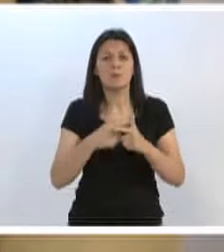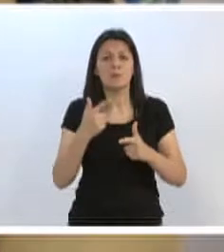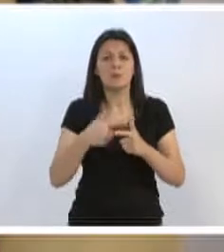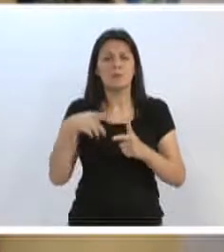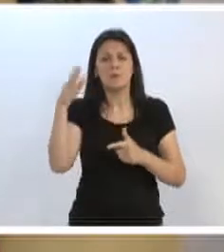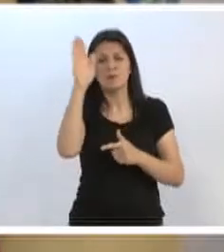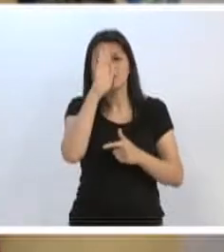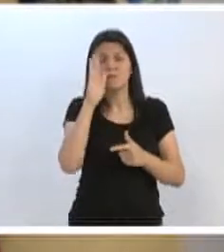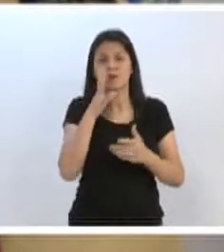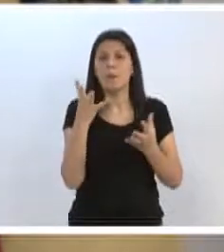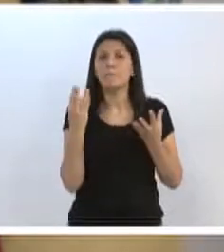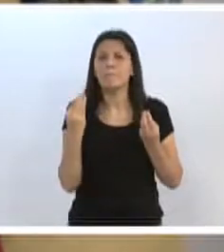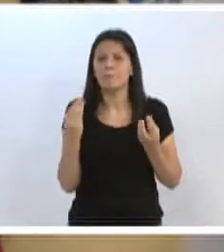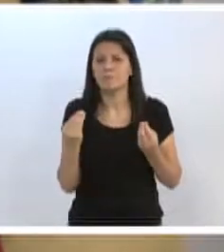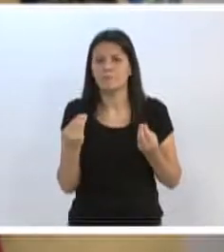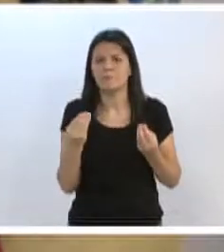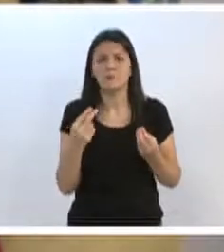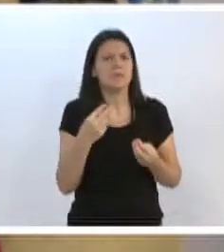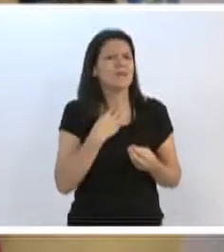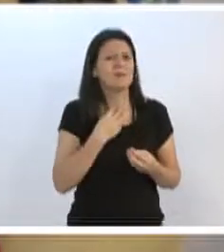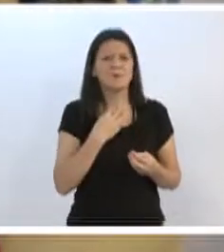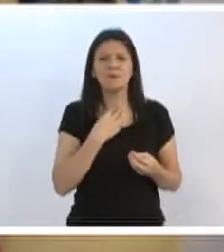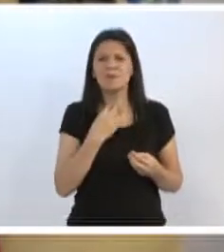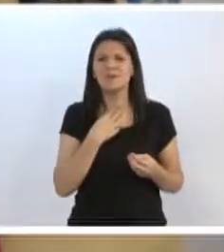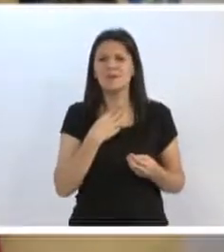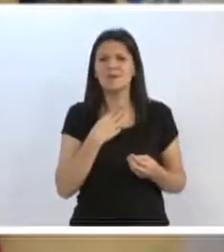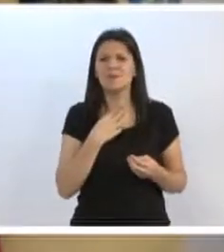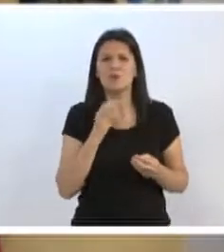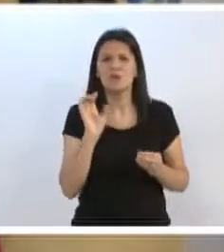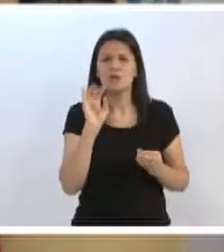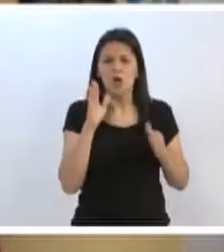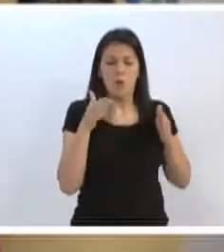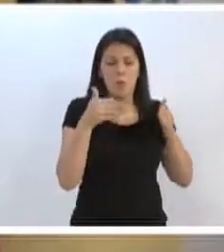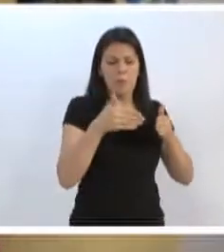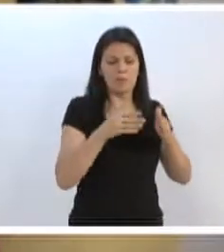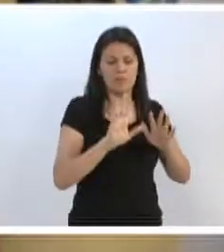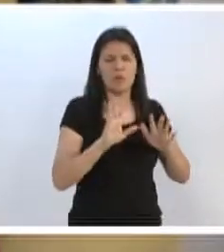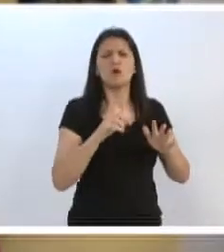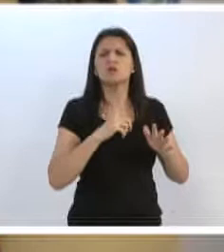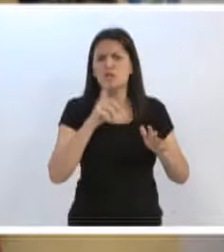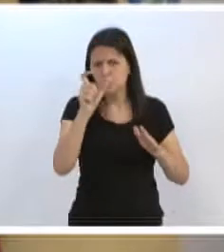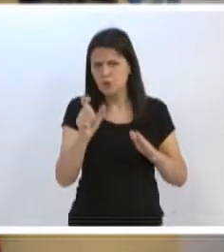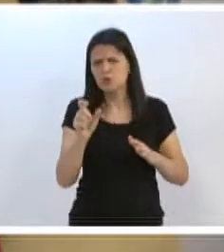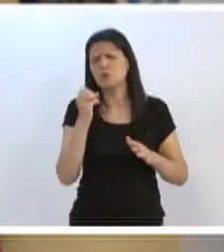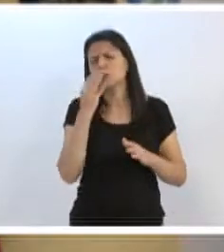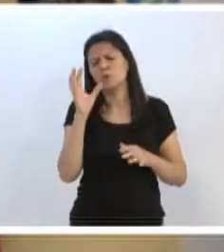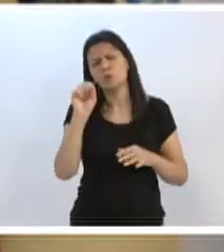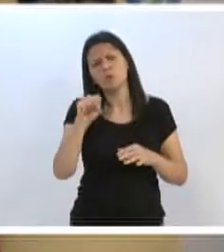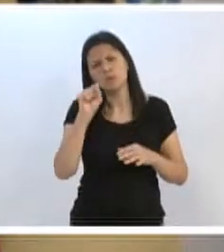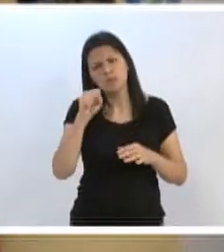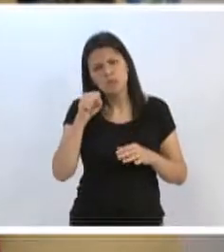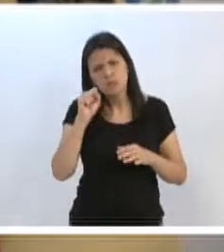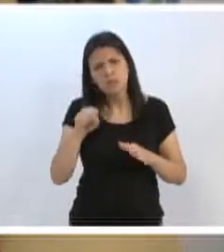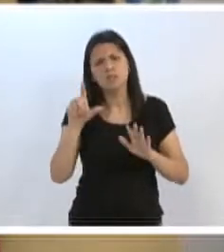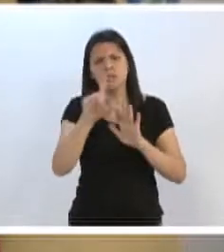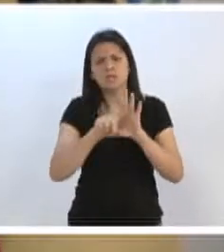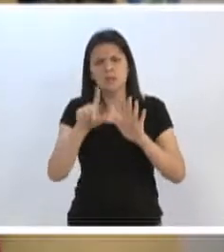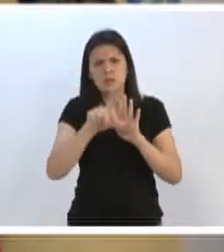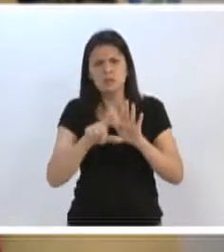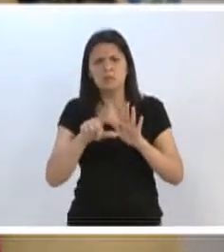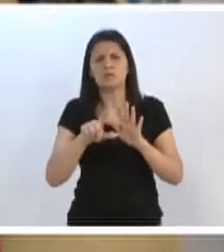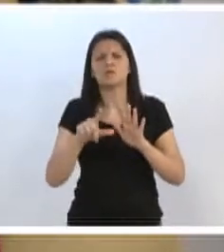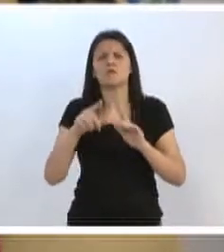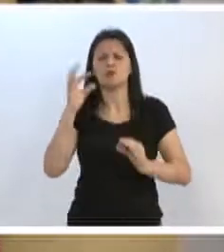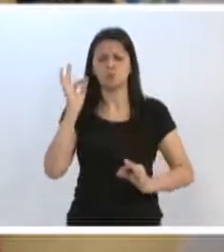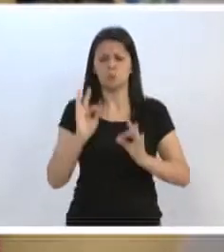são extensos. Não podemos fazer nenhum tipo de generalização. Temos pessoas muito bem intencionadas no Legislativo, no Executivo e no Judiciário. Temos que deixar